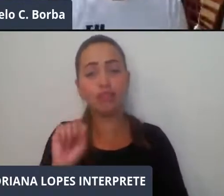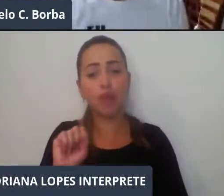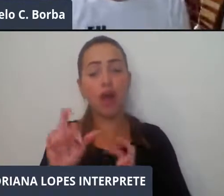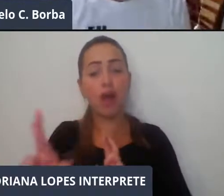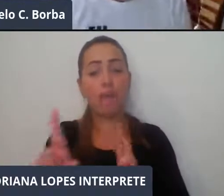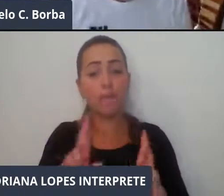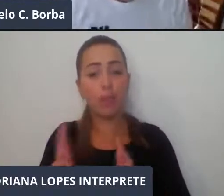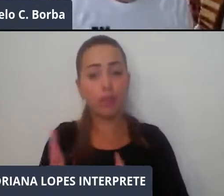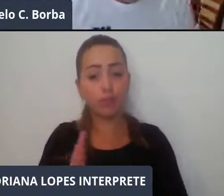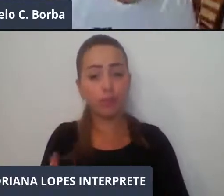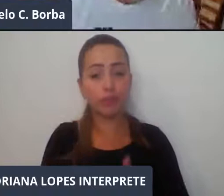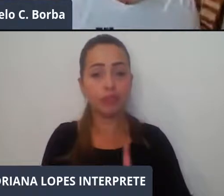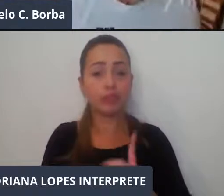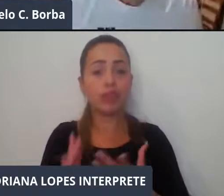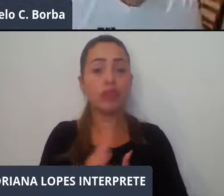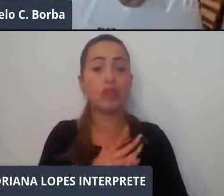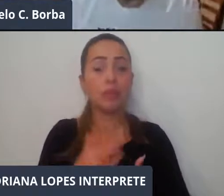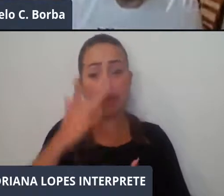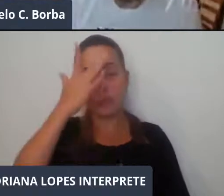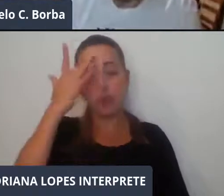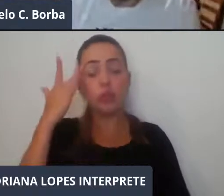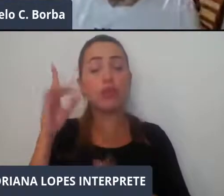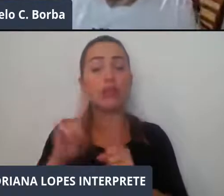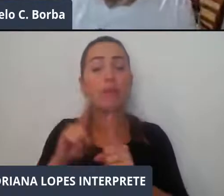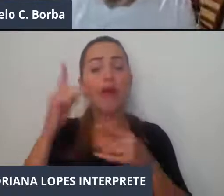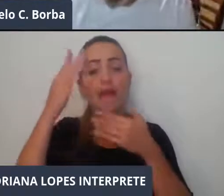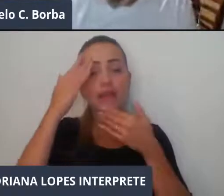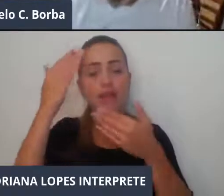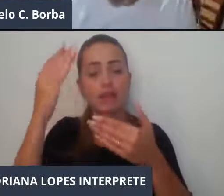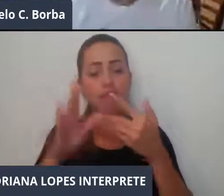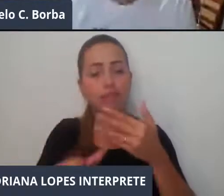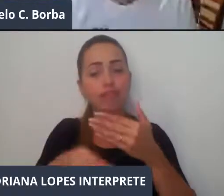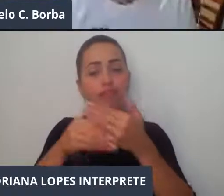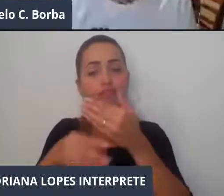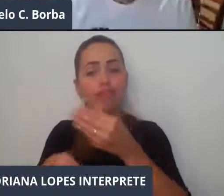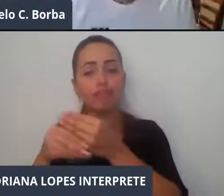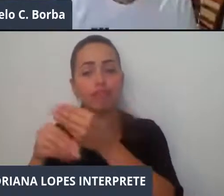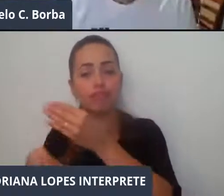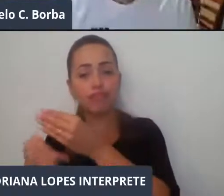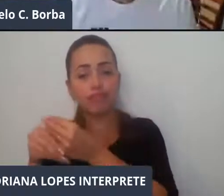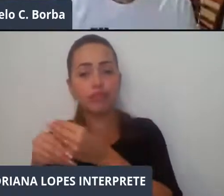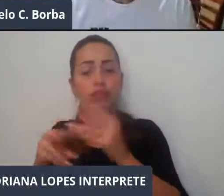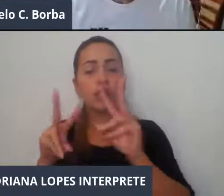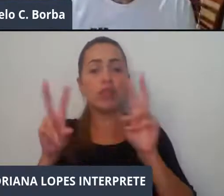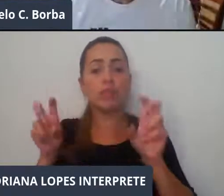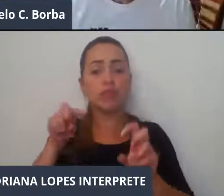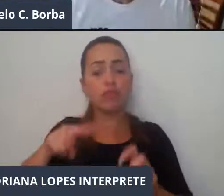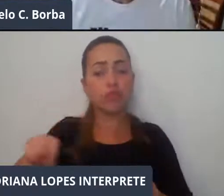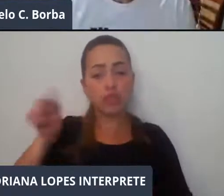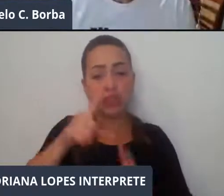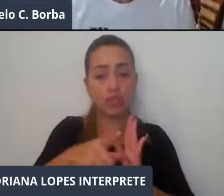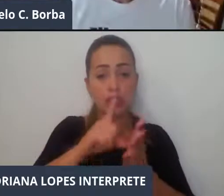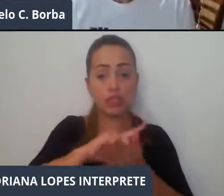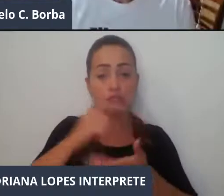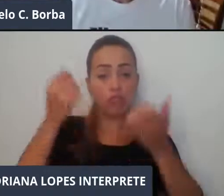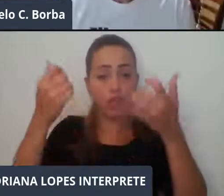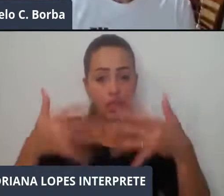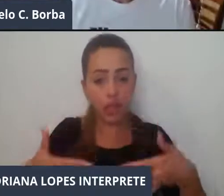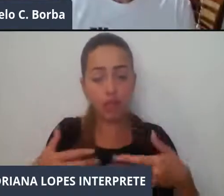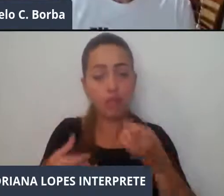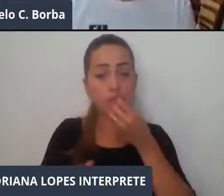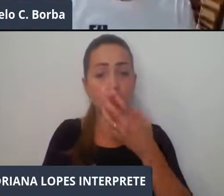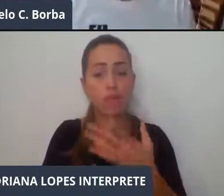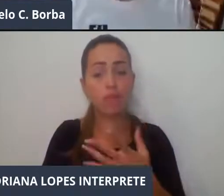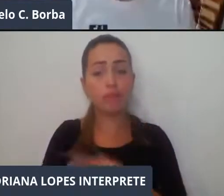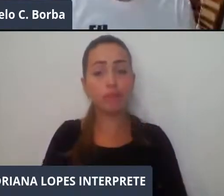aí tem o pessoal agradecendo, complementando as questões que vocês colocaram. O